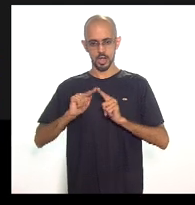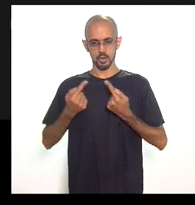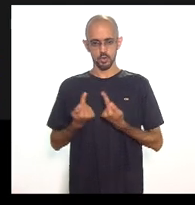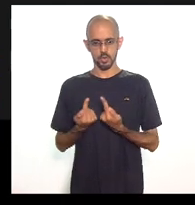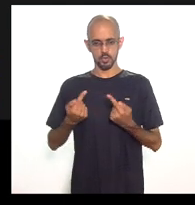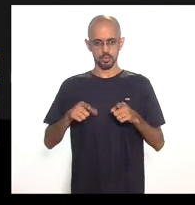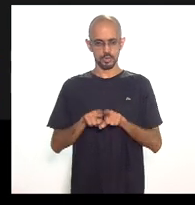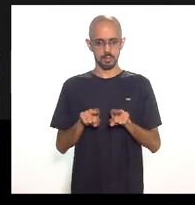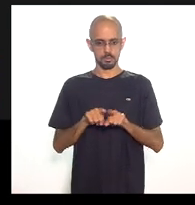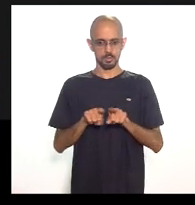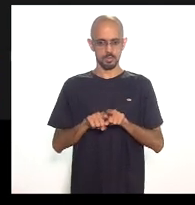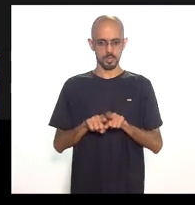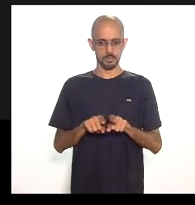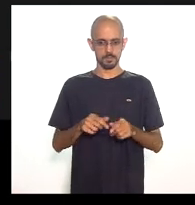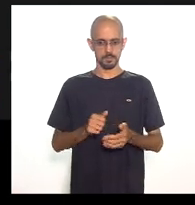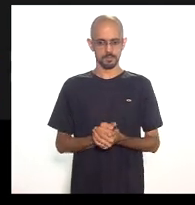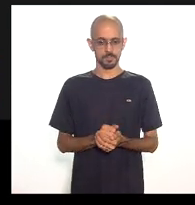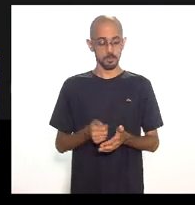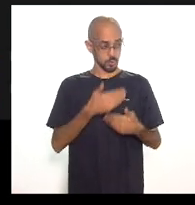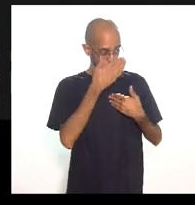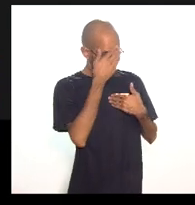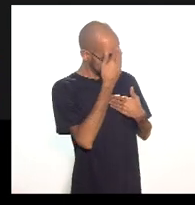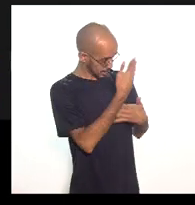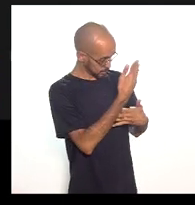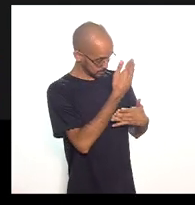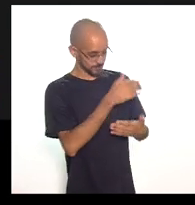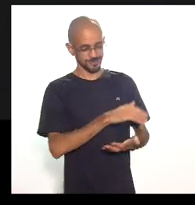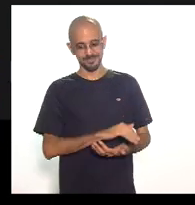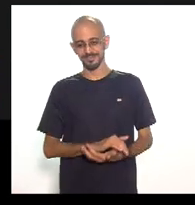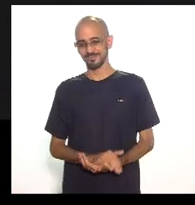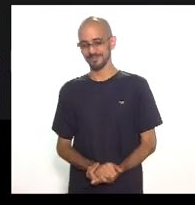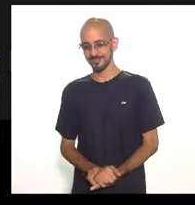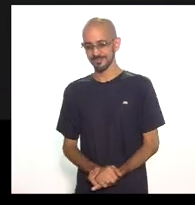vocês também. Obrigado, tá, querida?